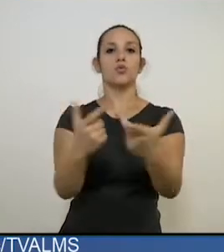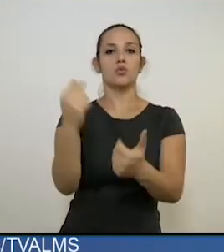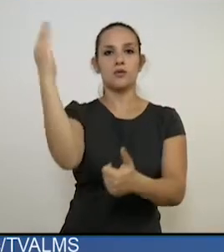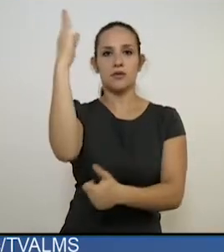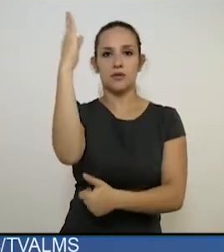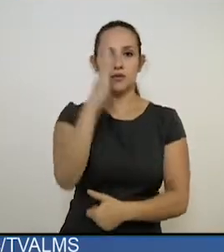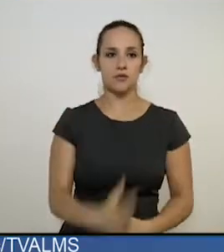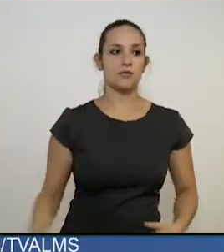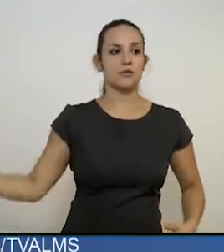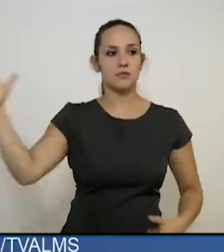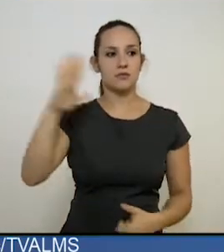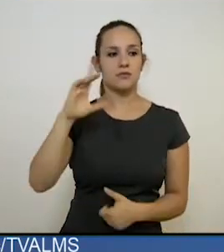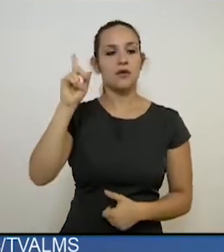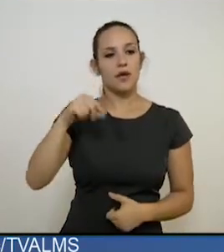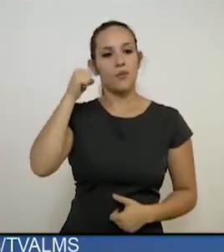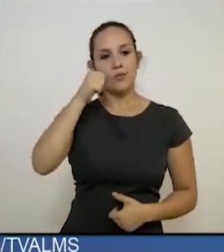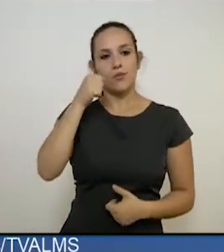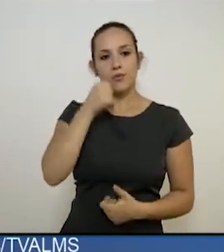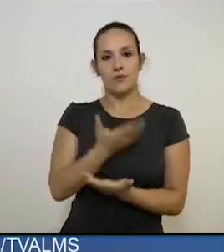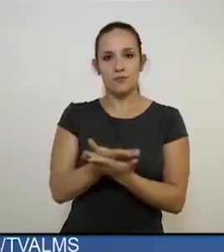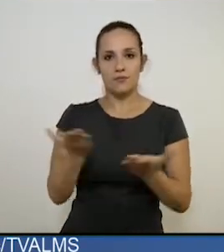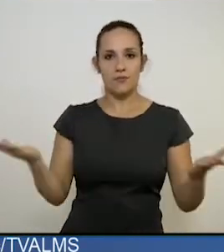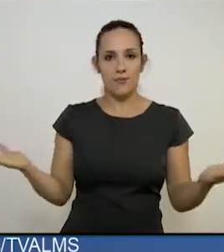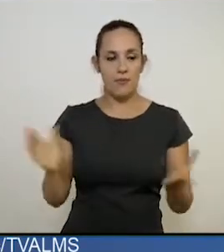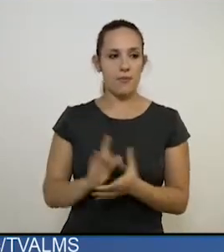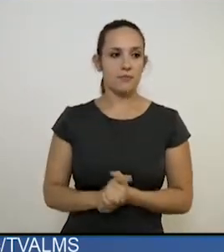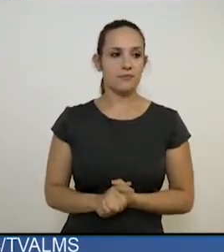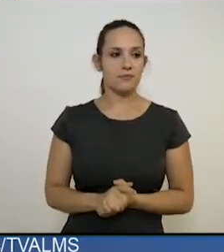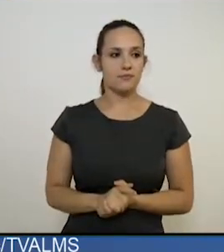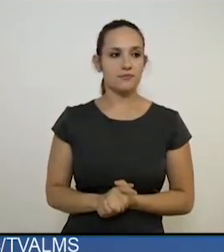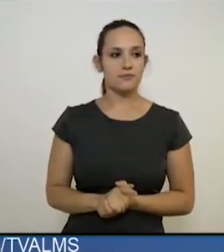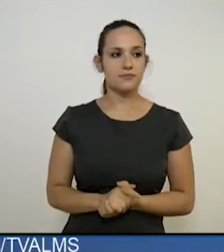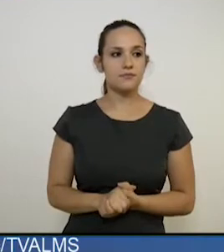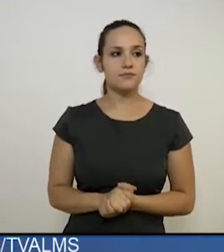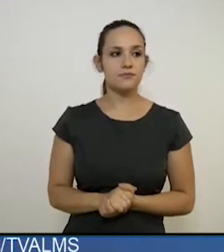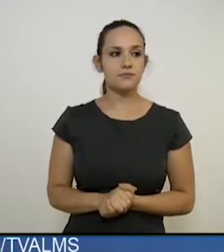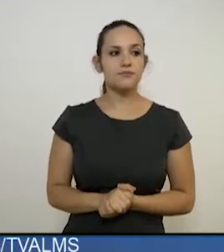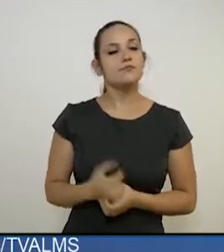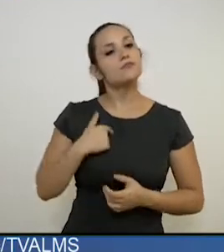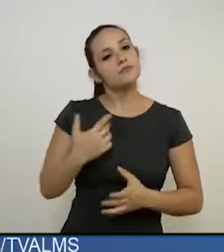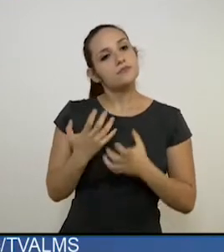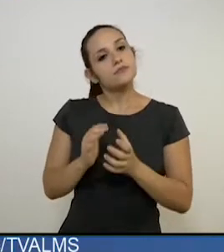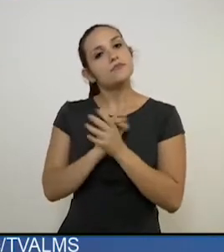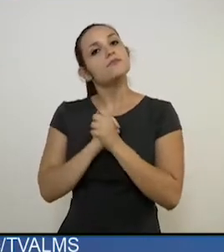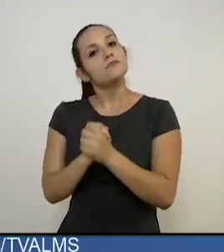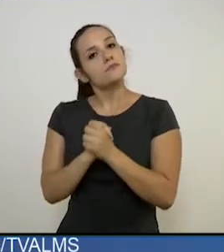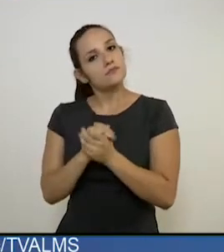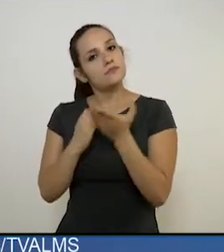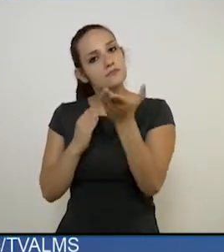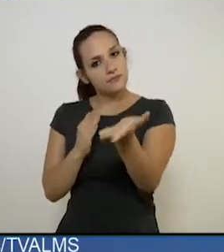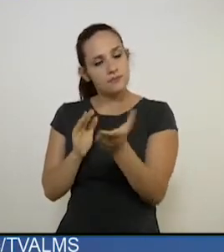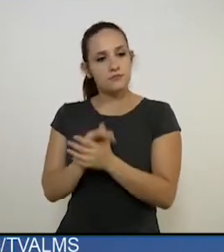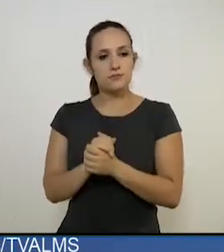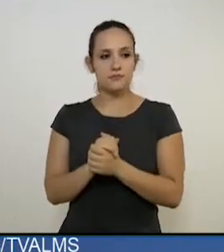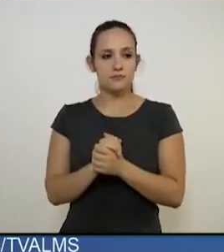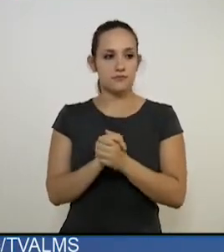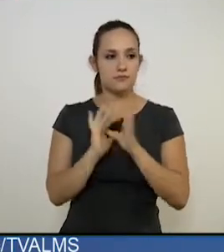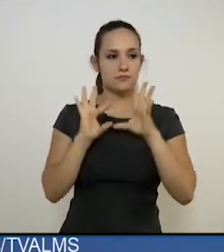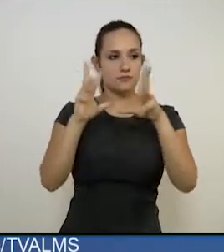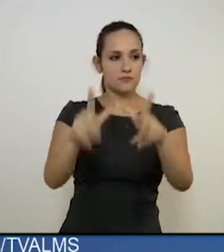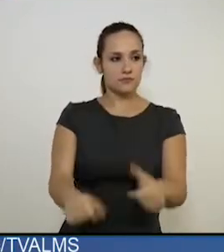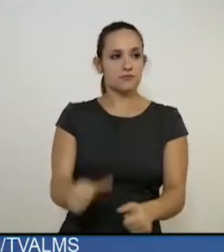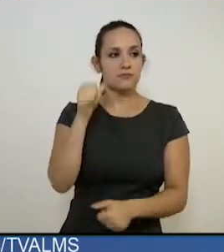nacional. Essas são as mulheres. E eu quero deixar aqui os meus parabéns a todas